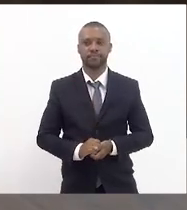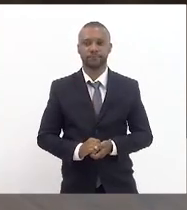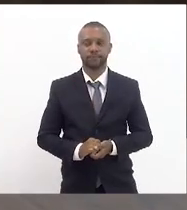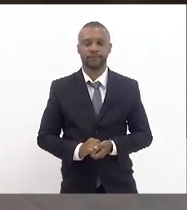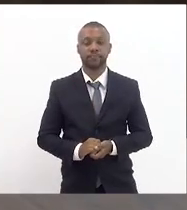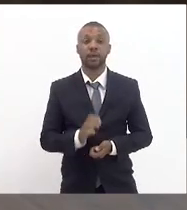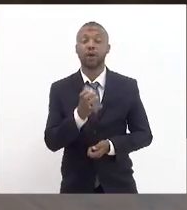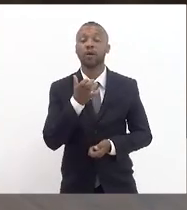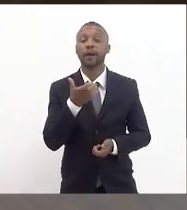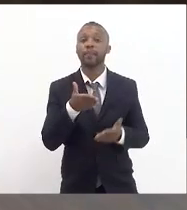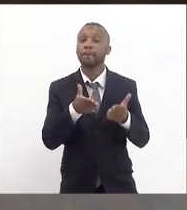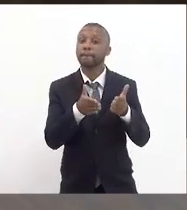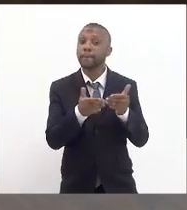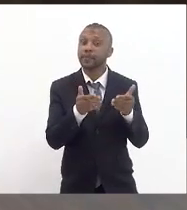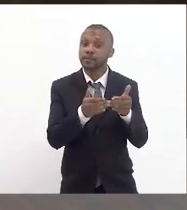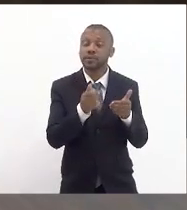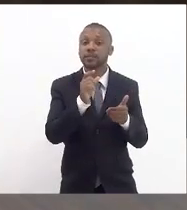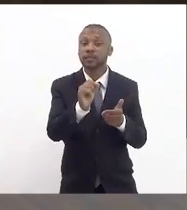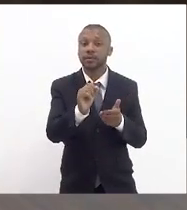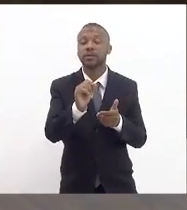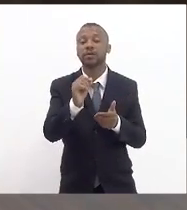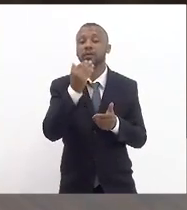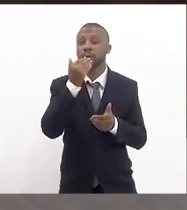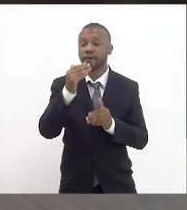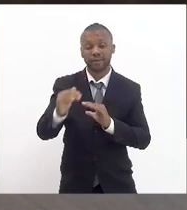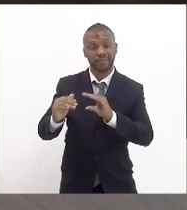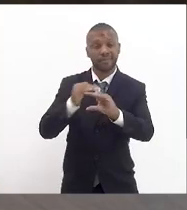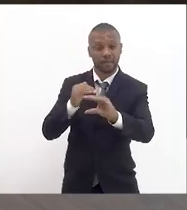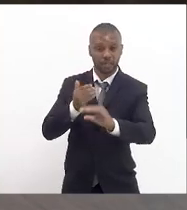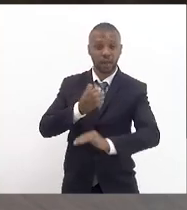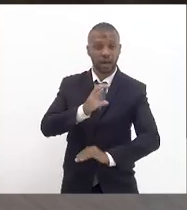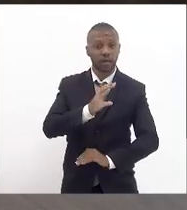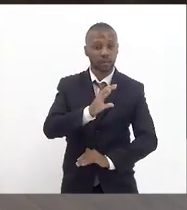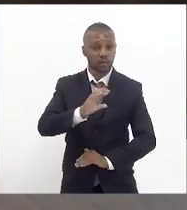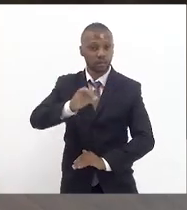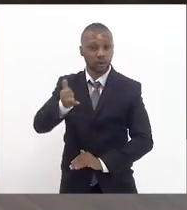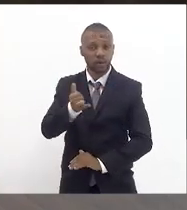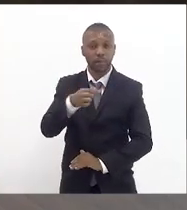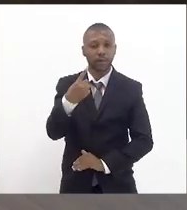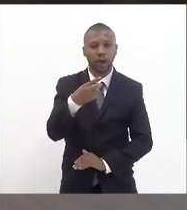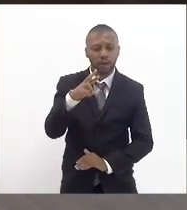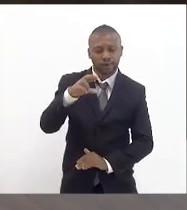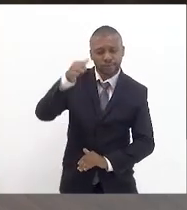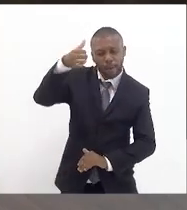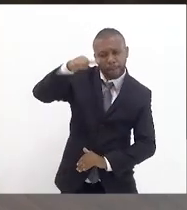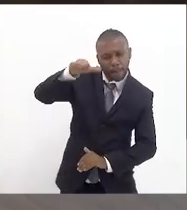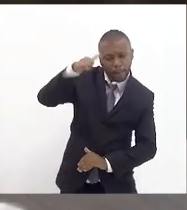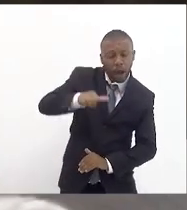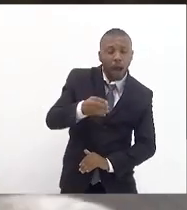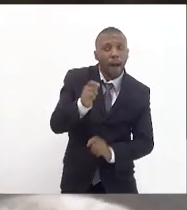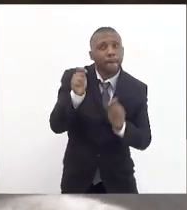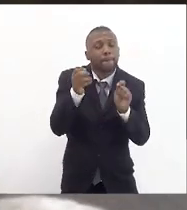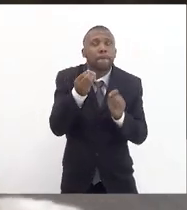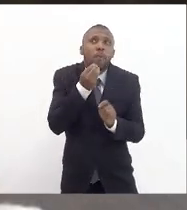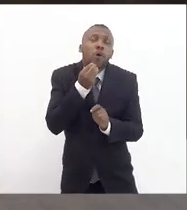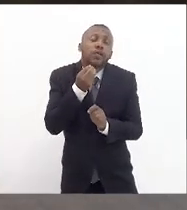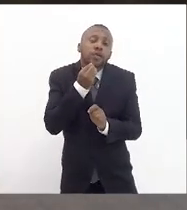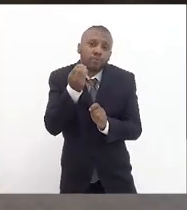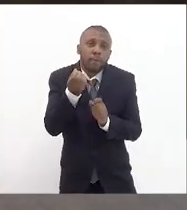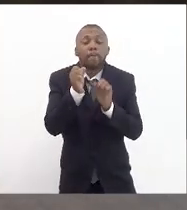eu vou solicitar a Vossa Excelência que remeta à CCJ para averiguar a possível prejudicabilidade por conta da